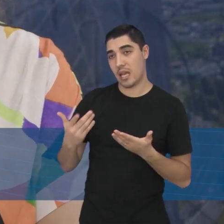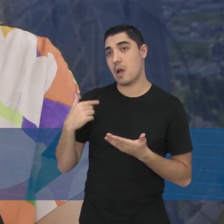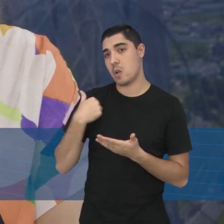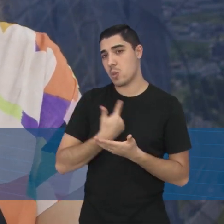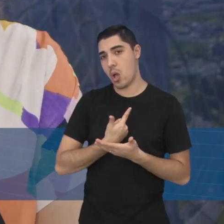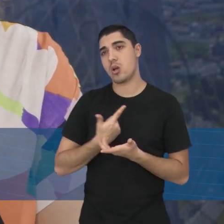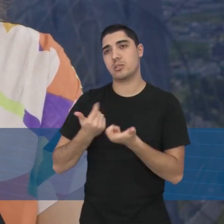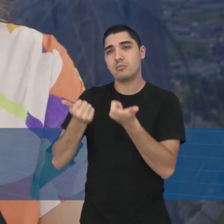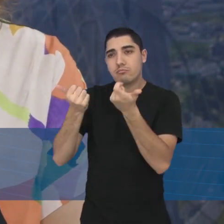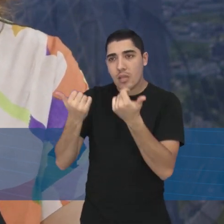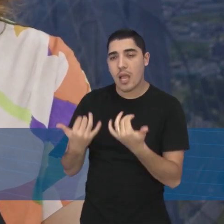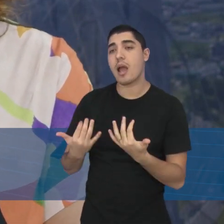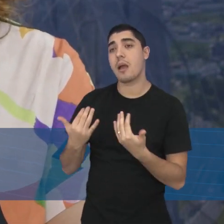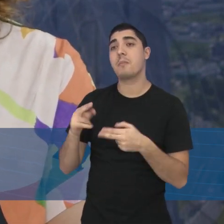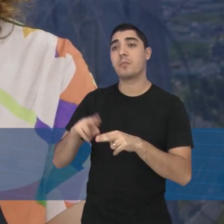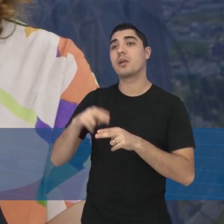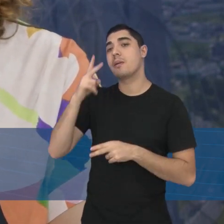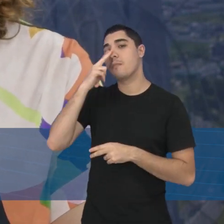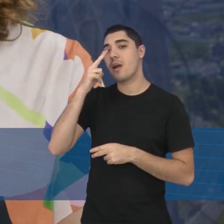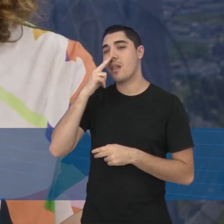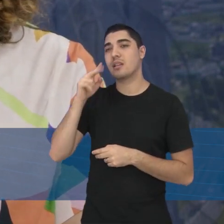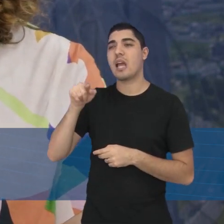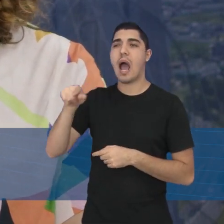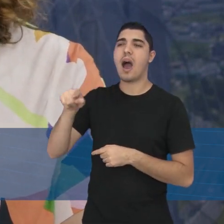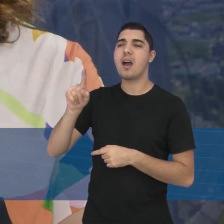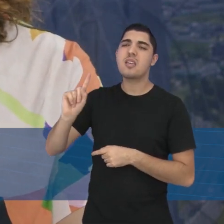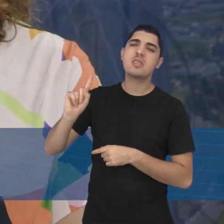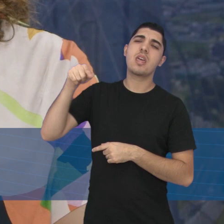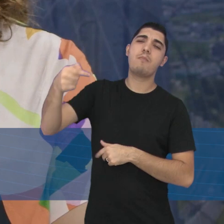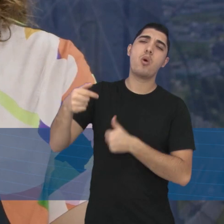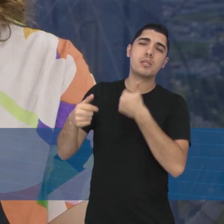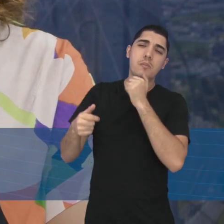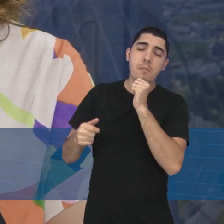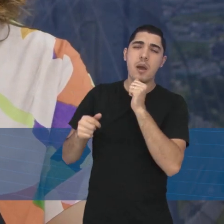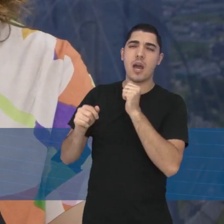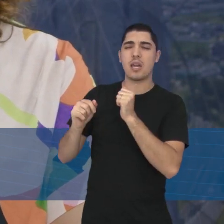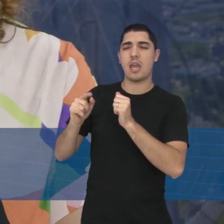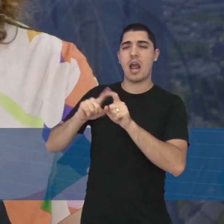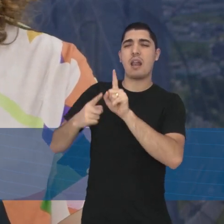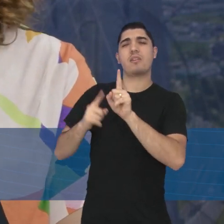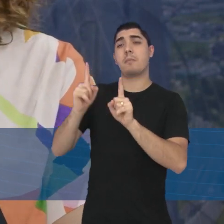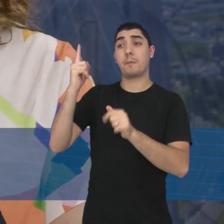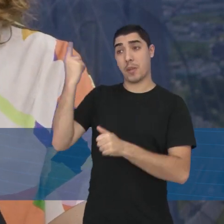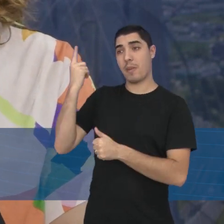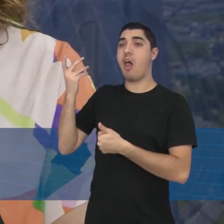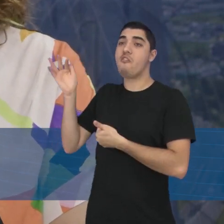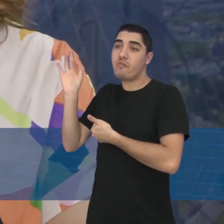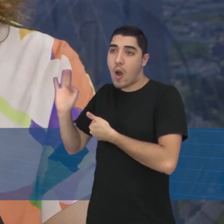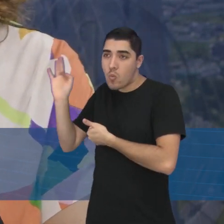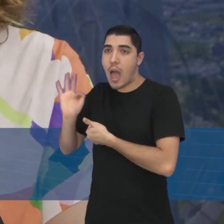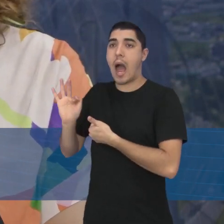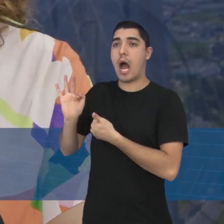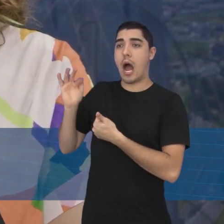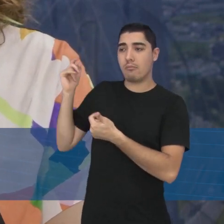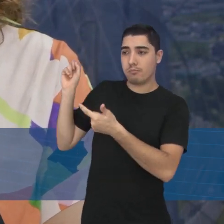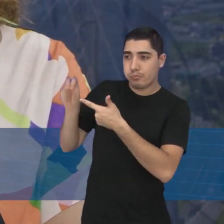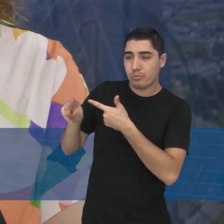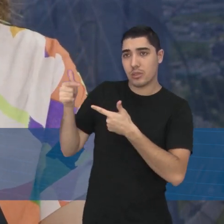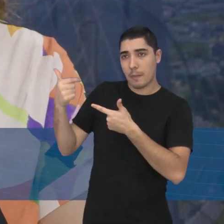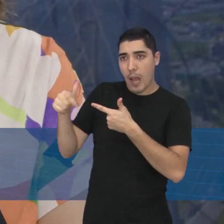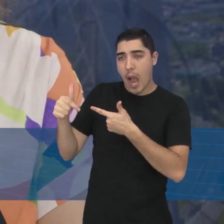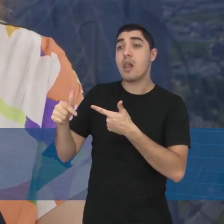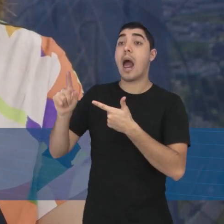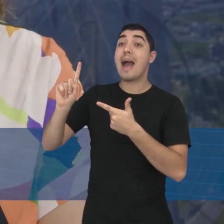falando de deixar a maternidade um pouquinho para depois, para primeiro fazer a faculdade, estabelecer